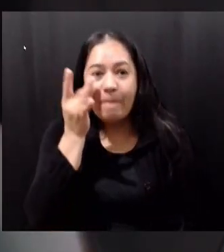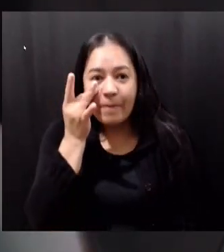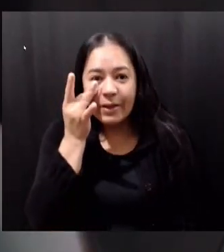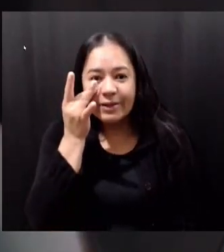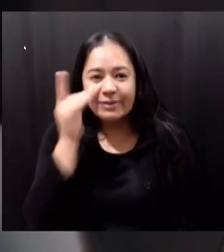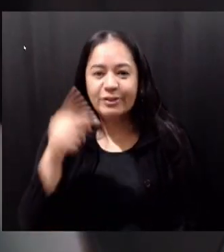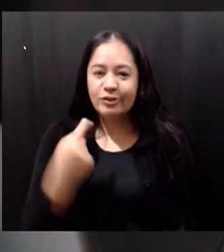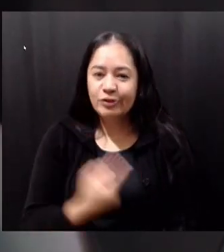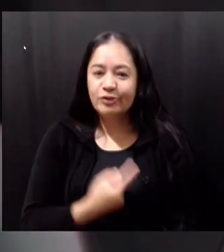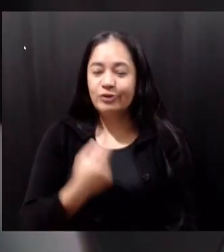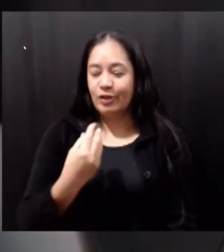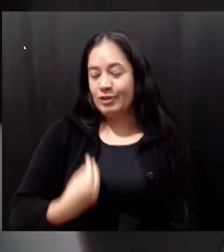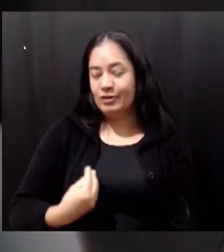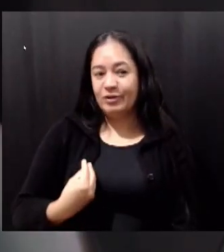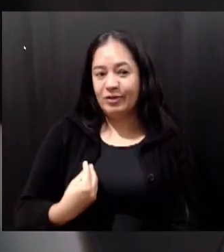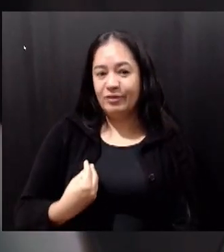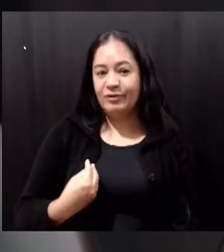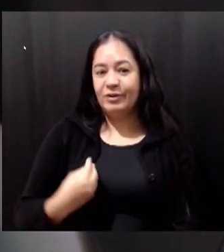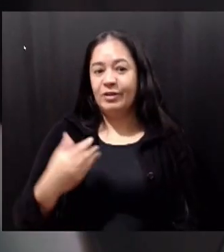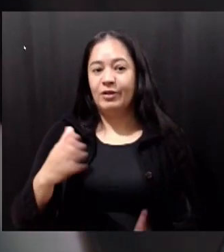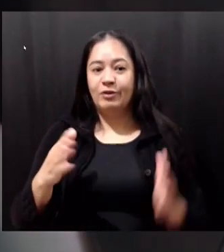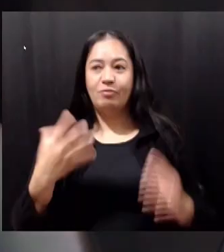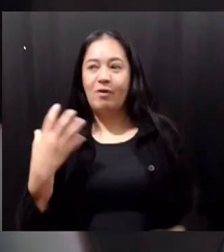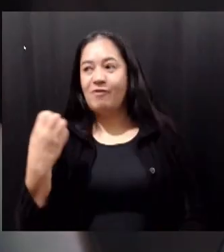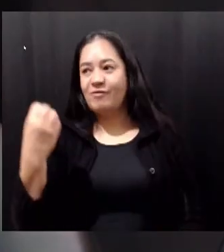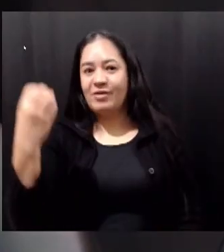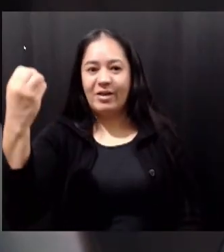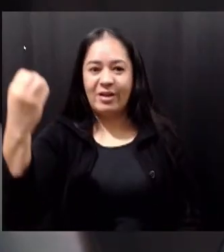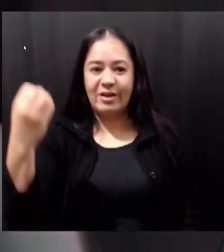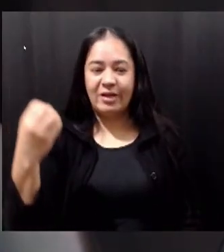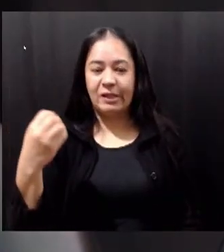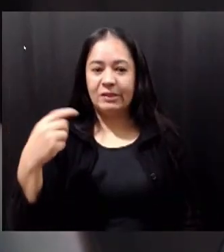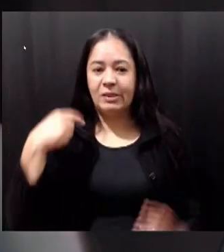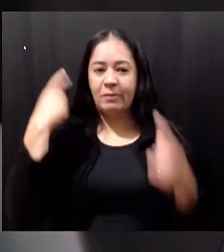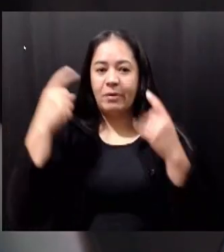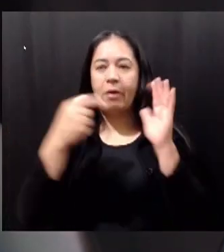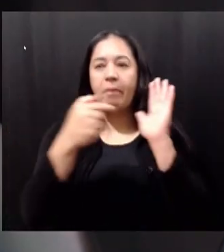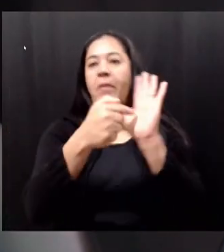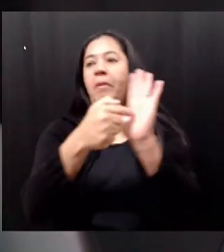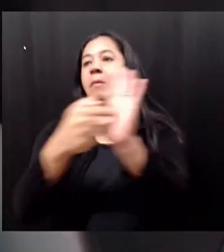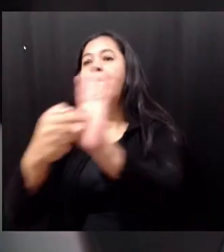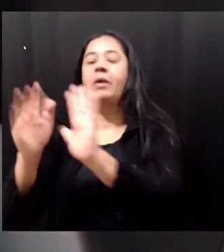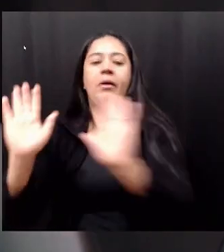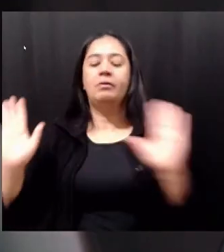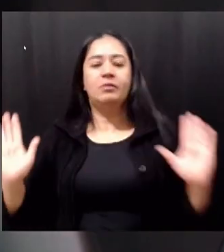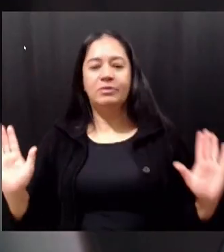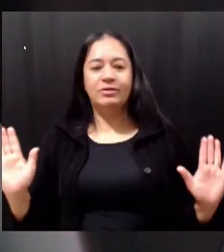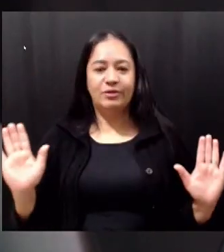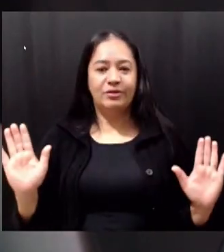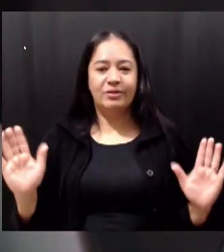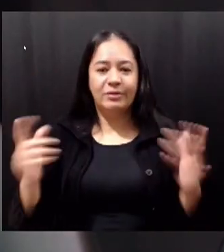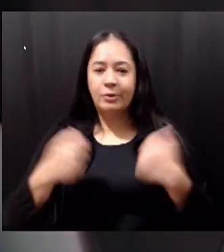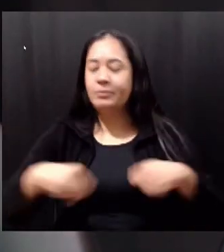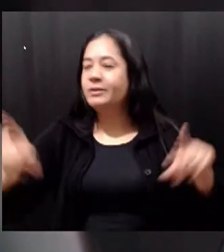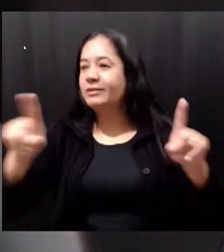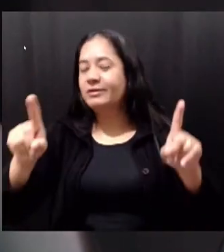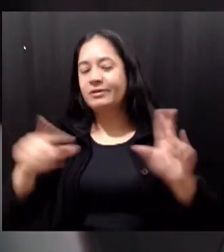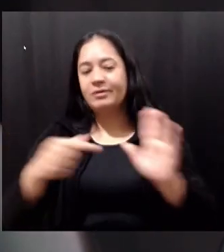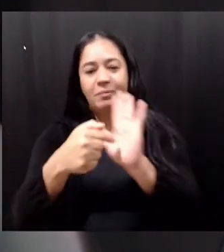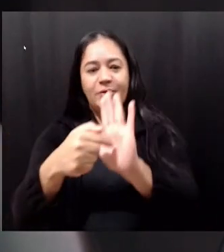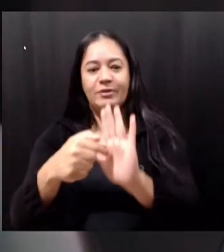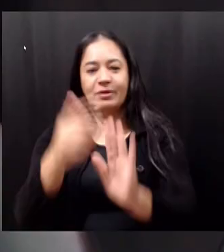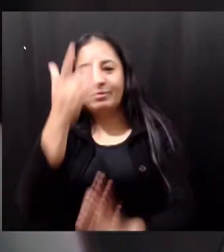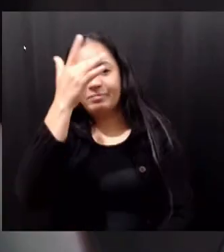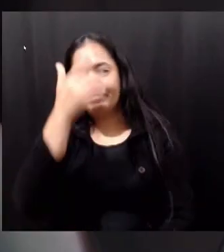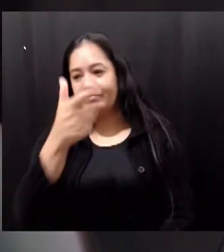numa viagem, por exemplo, né, sem nos preocupar em mostrar aquilo para as outras pessoas. Então eu acho que é